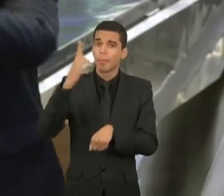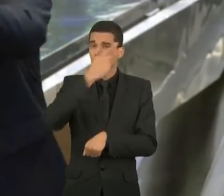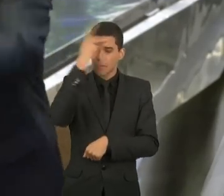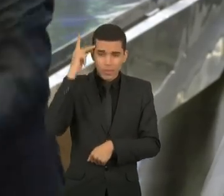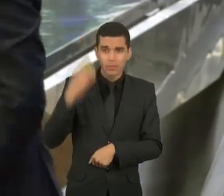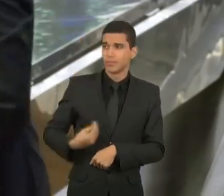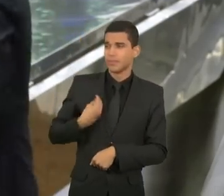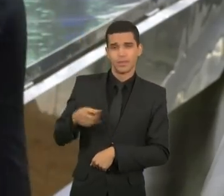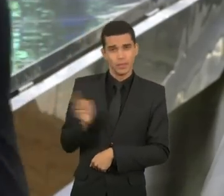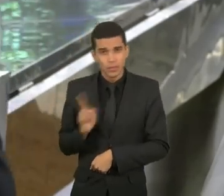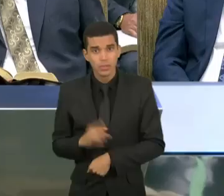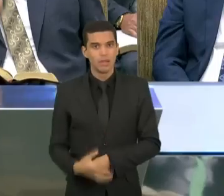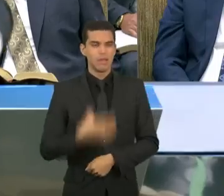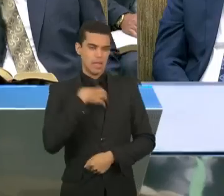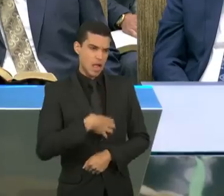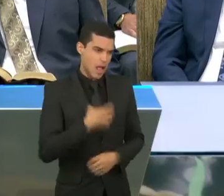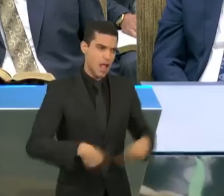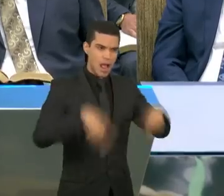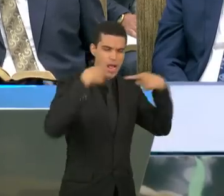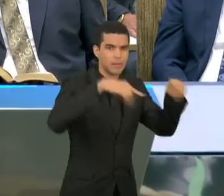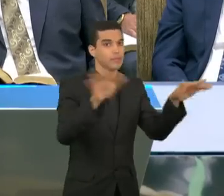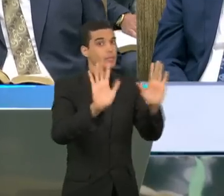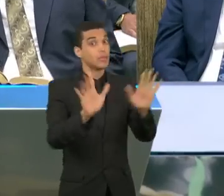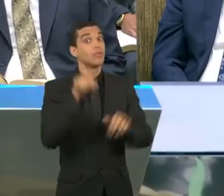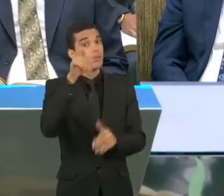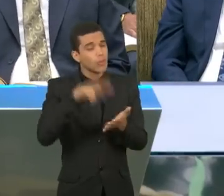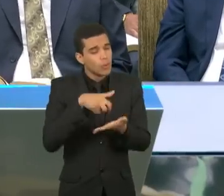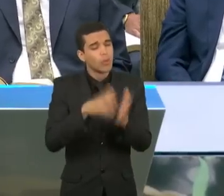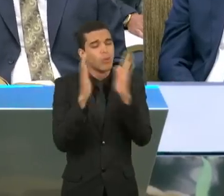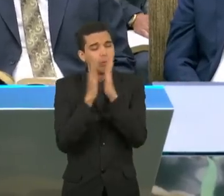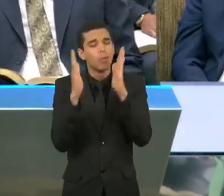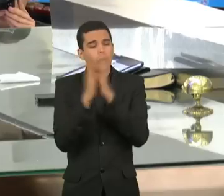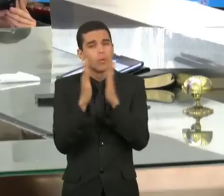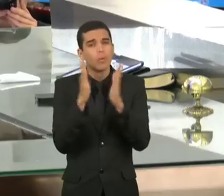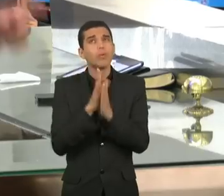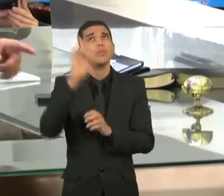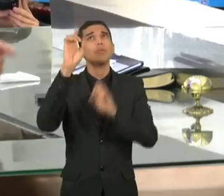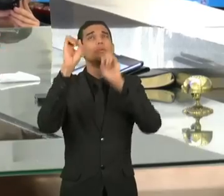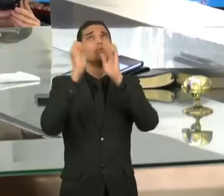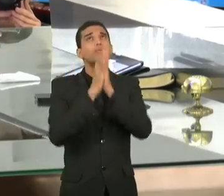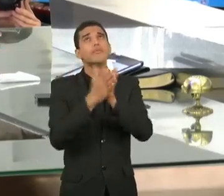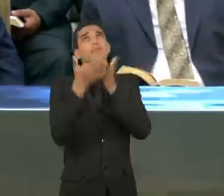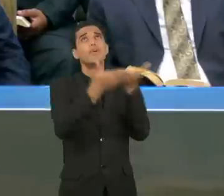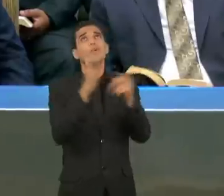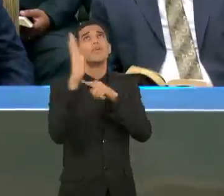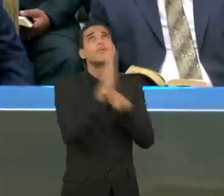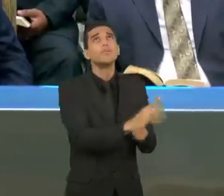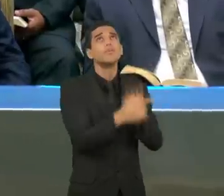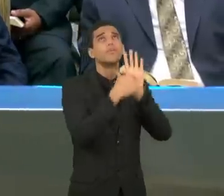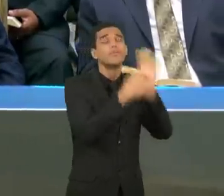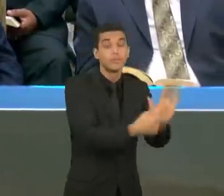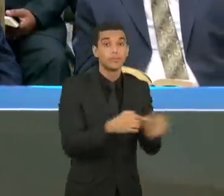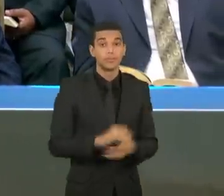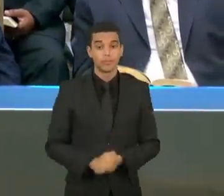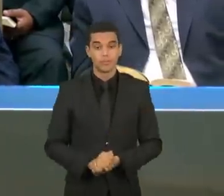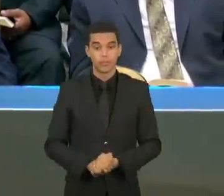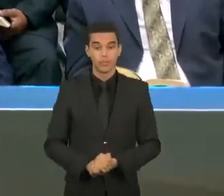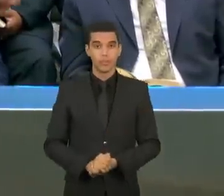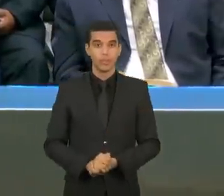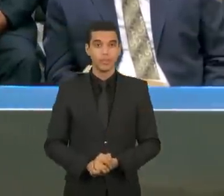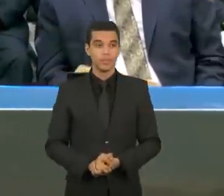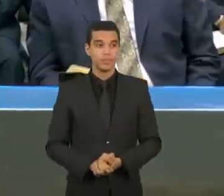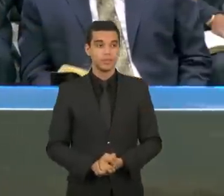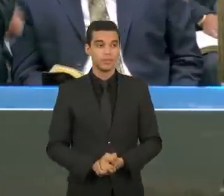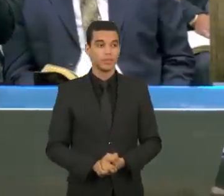vez de odiar, em vez de deixar fora. Ore, ore, ore, ore, ore por essa pessoa. Eu me lembro de um testemunho,